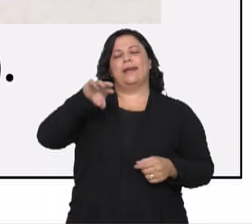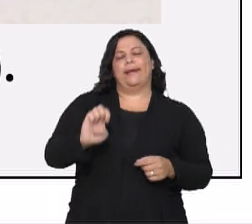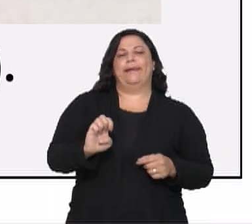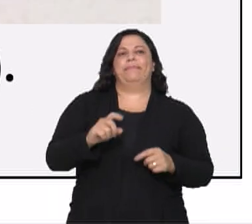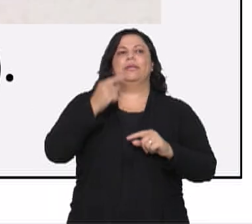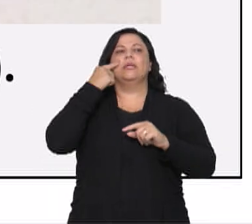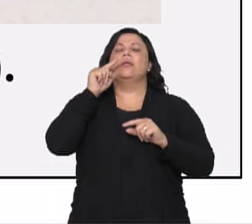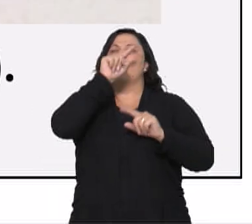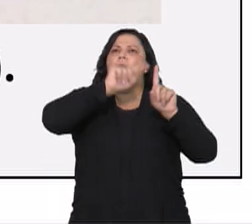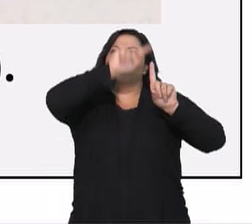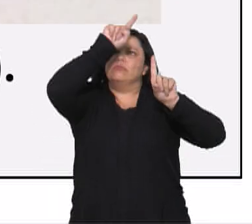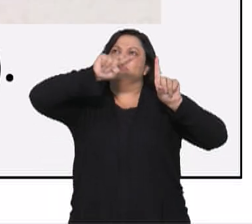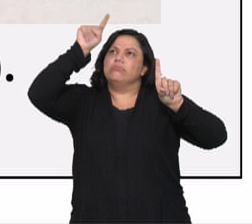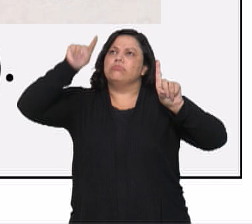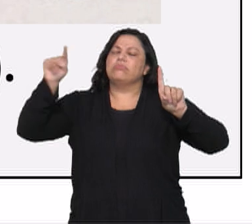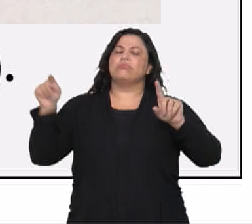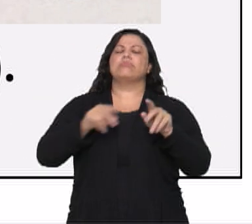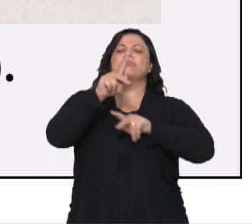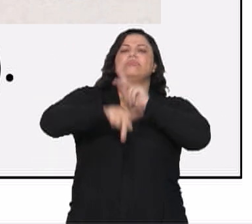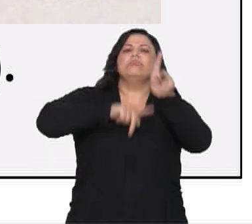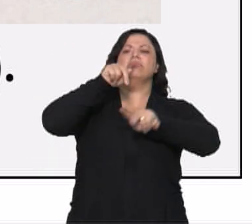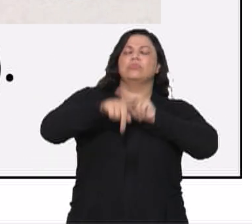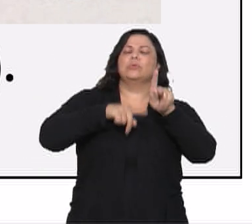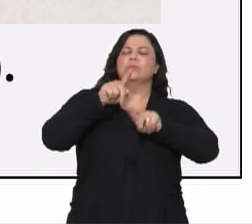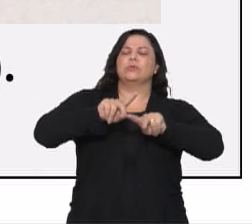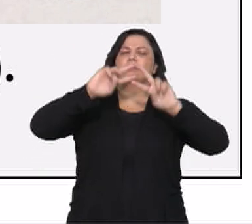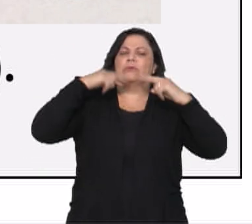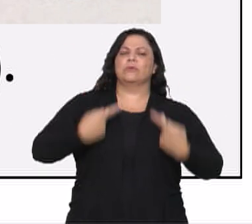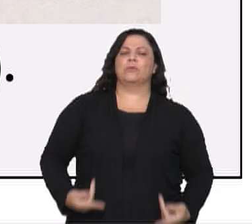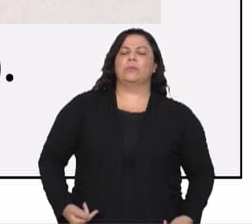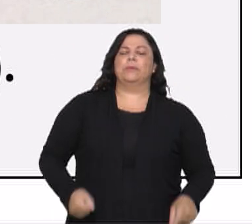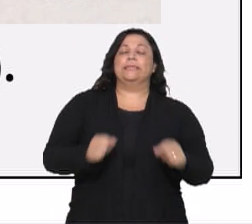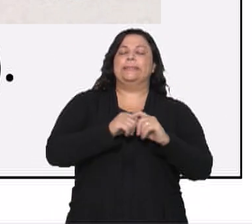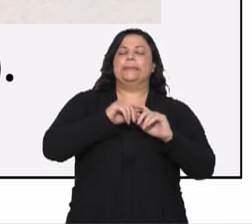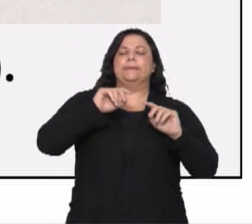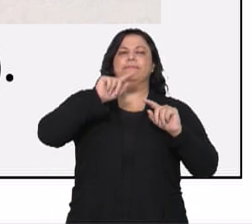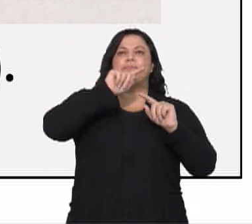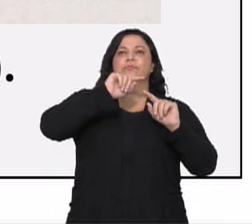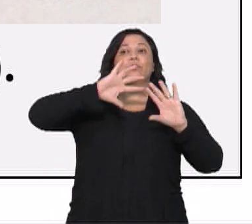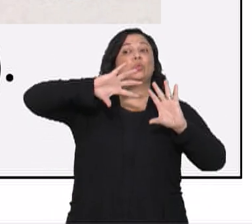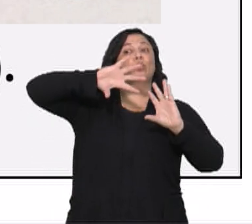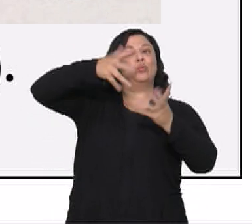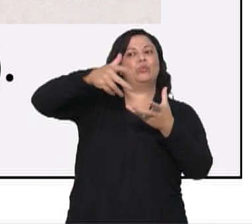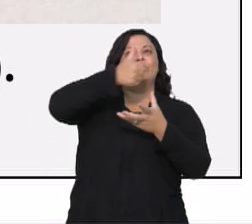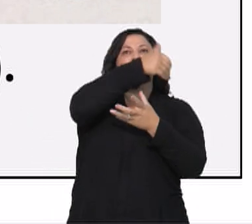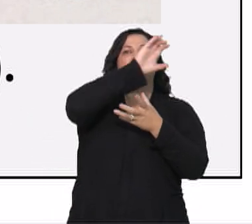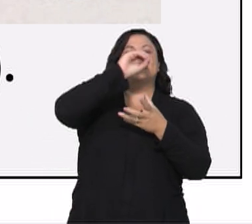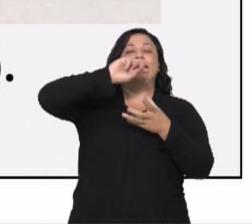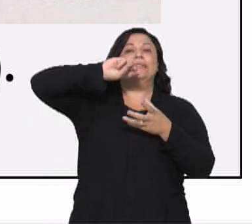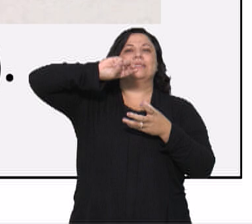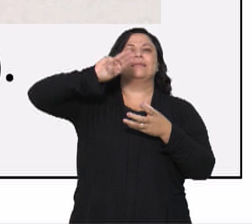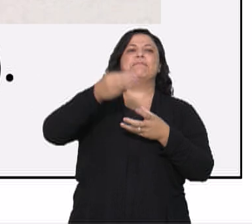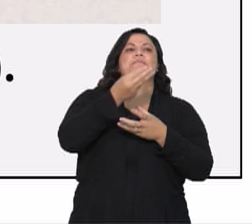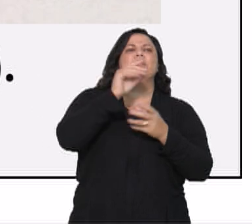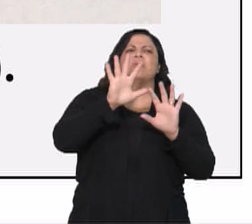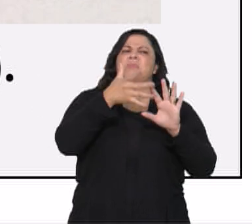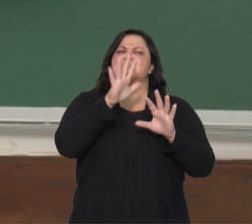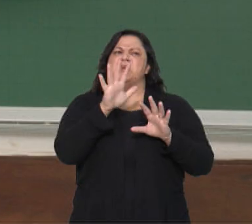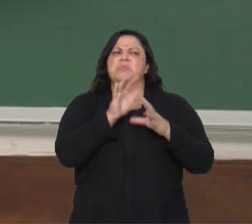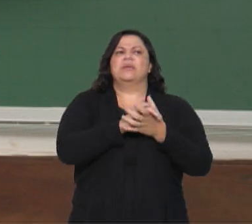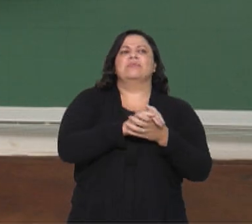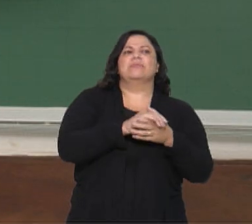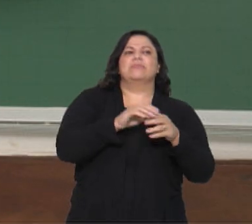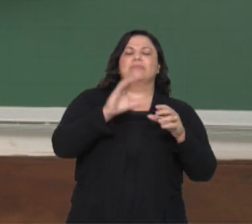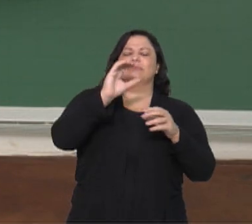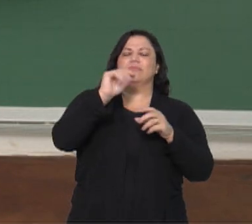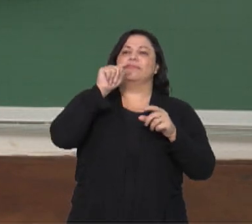Cristo no mundo. 10 milhões de pessoas. Surgiu a agricultura aqui, entre 10 a 8.000 anos antes de